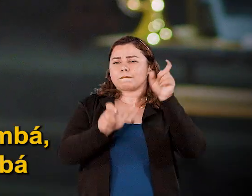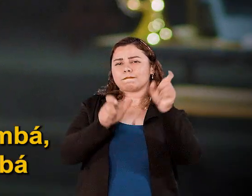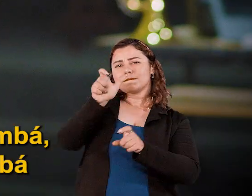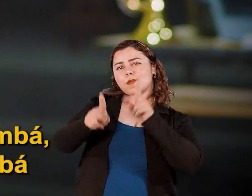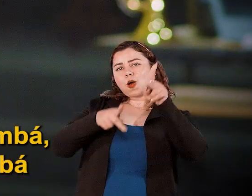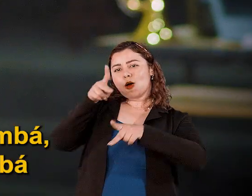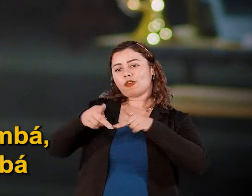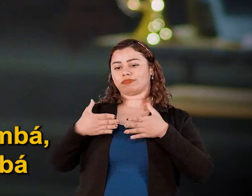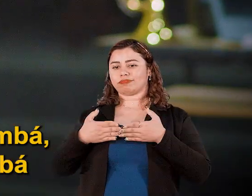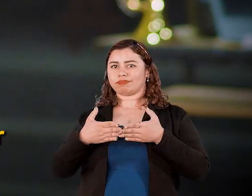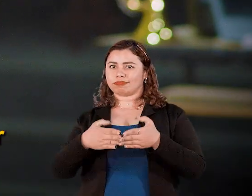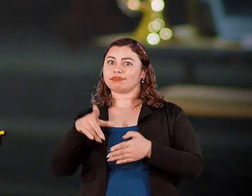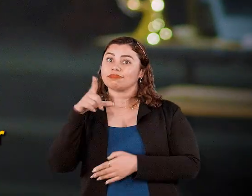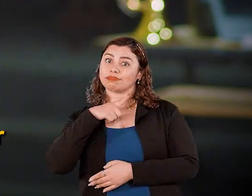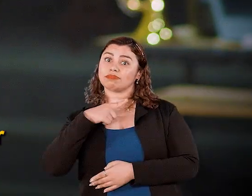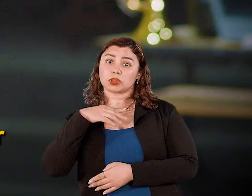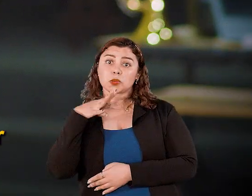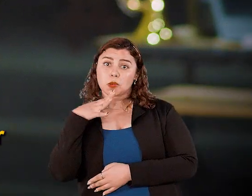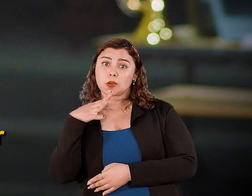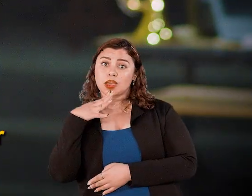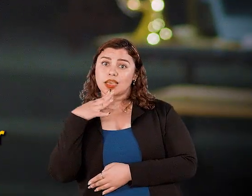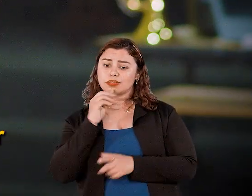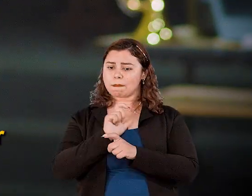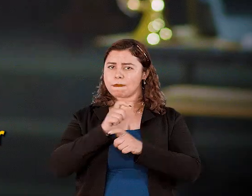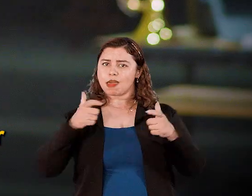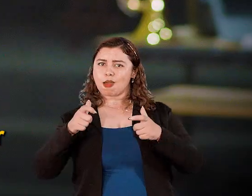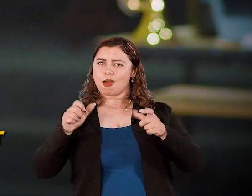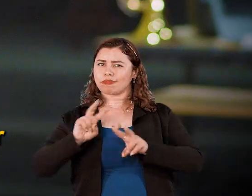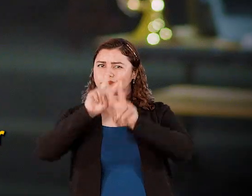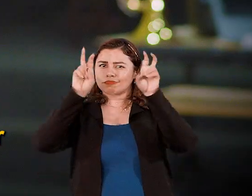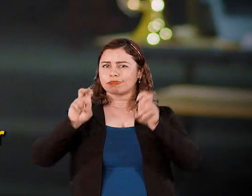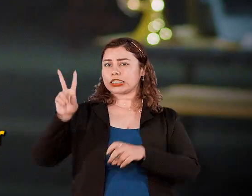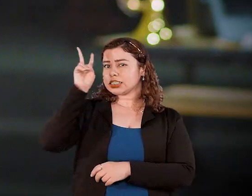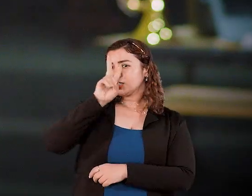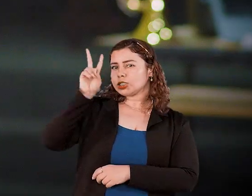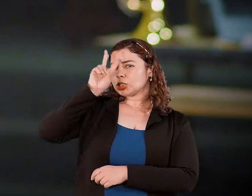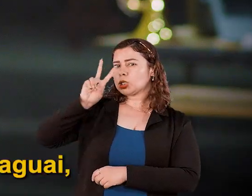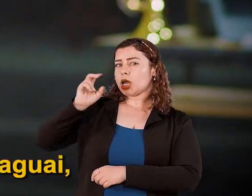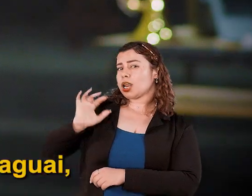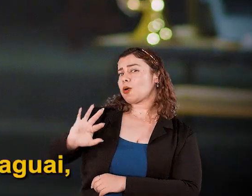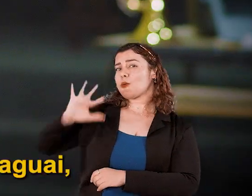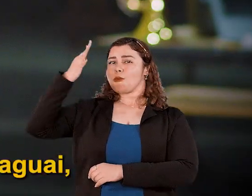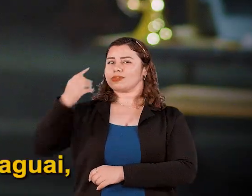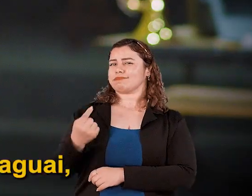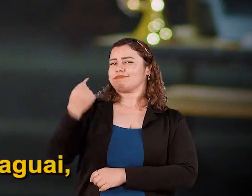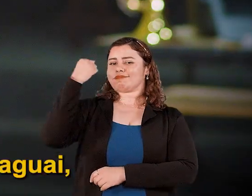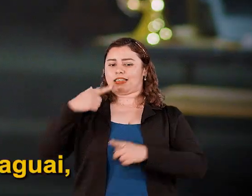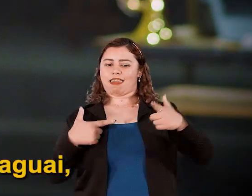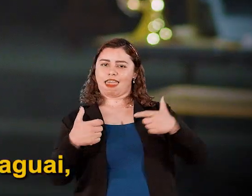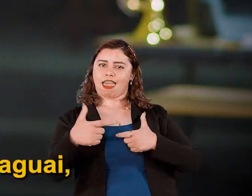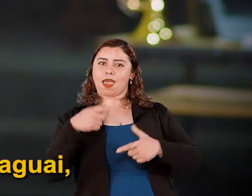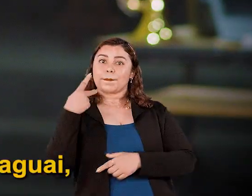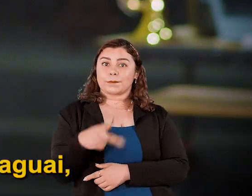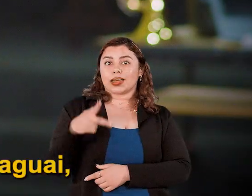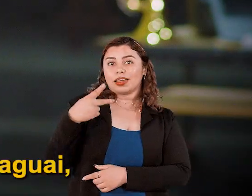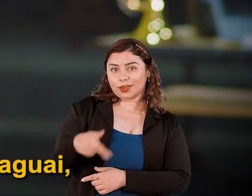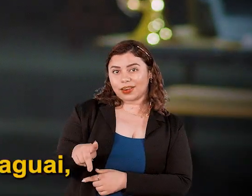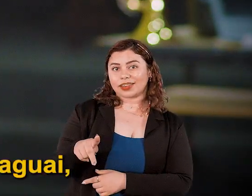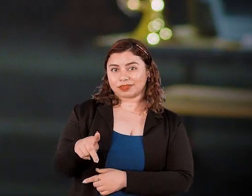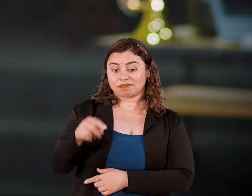população de Corumbá tenha um conhecimento maior sobre a história do que aconteceu na Guerra do